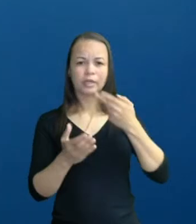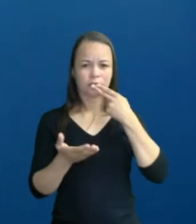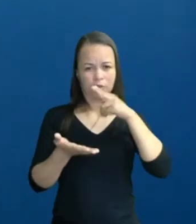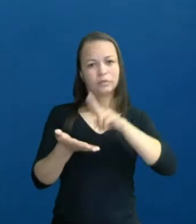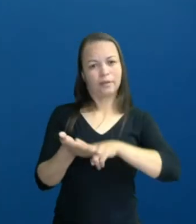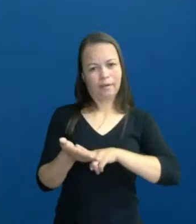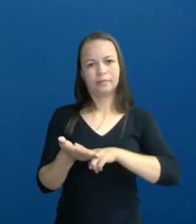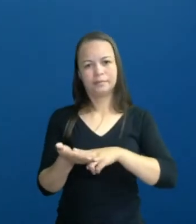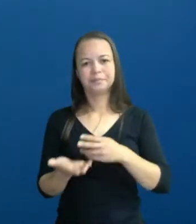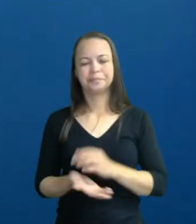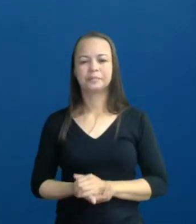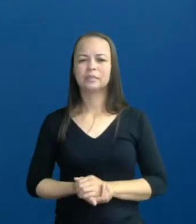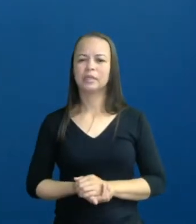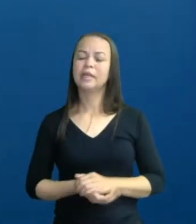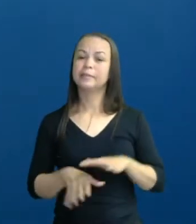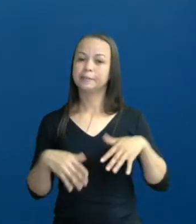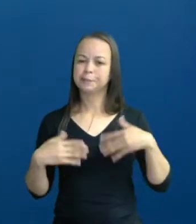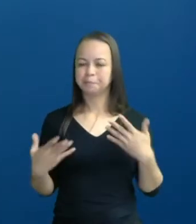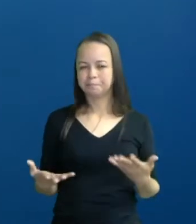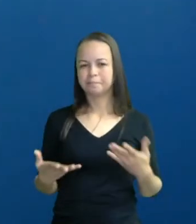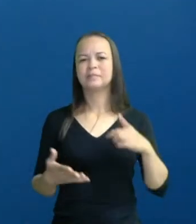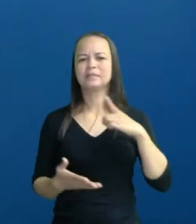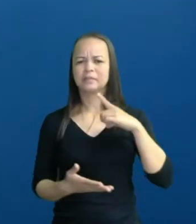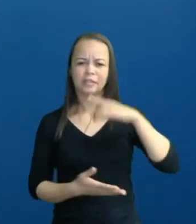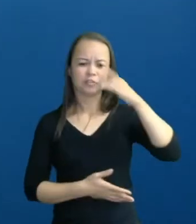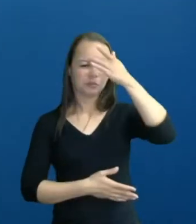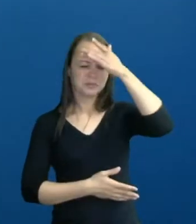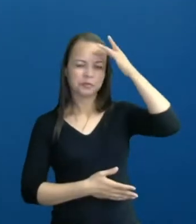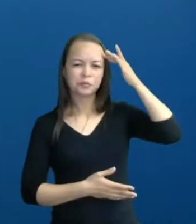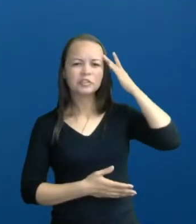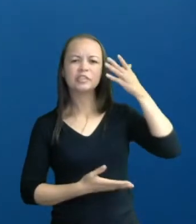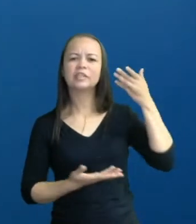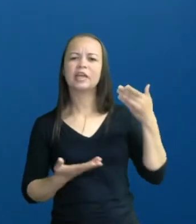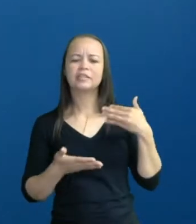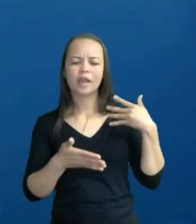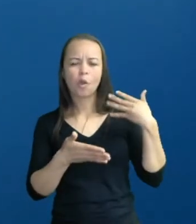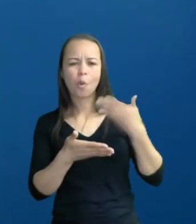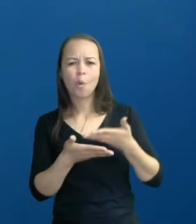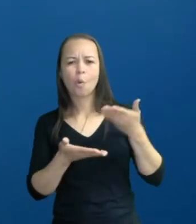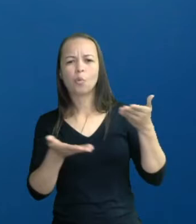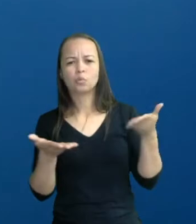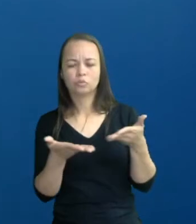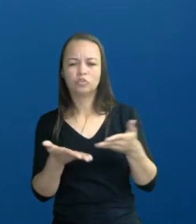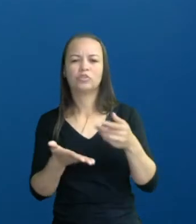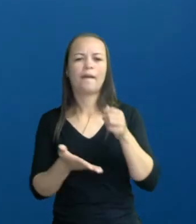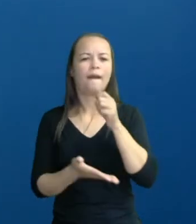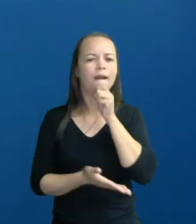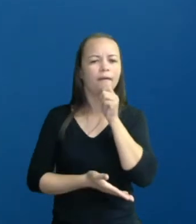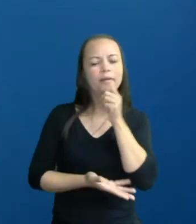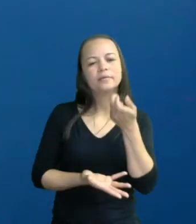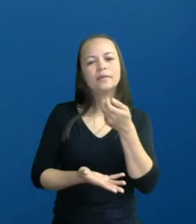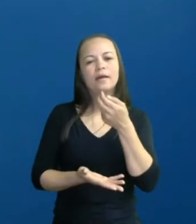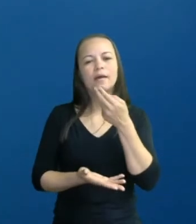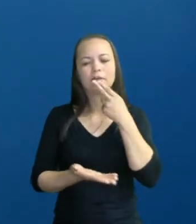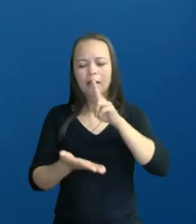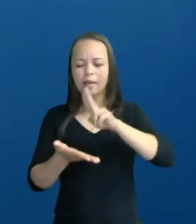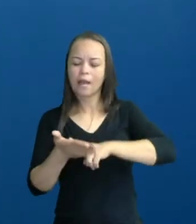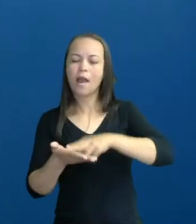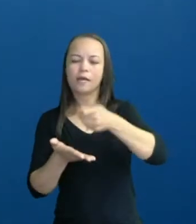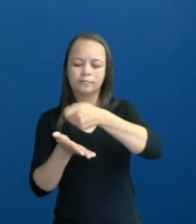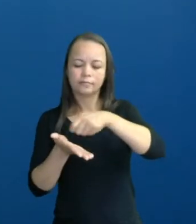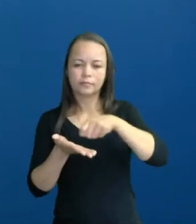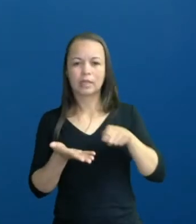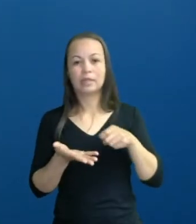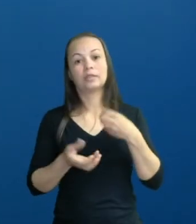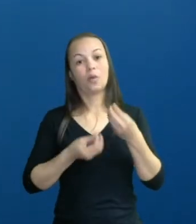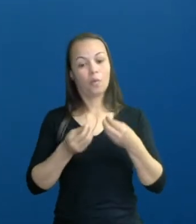gente, né, que até hoje escreve carta e eu acho maravilhoso, tá? Carta é um meio da gente praticar a escrita e